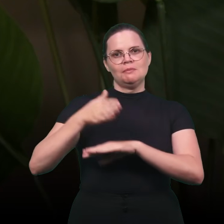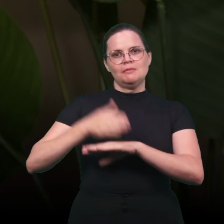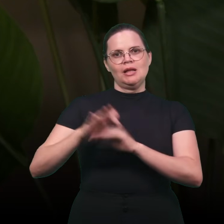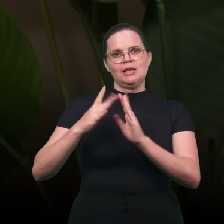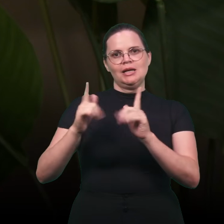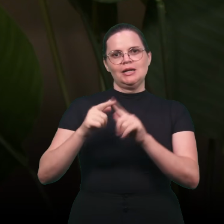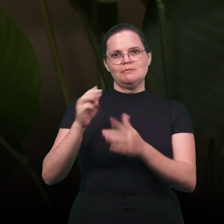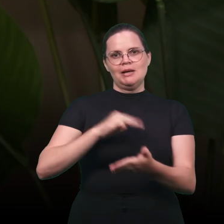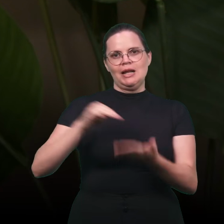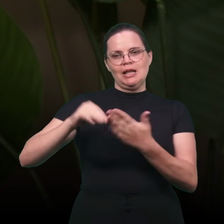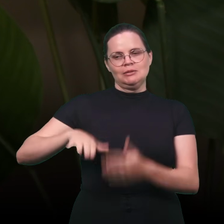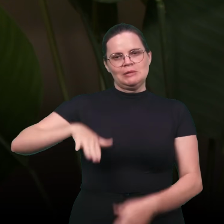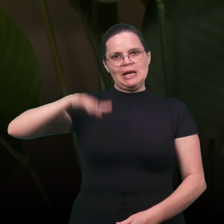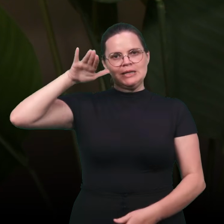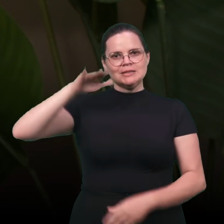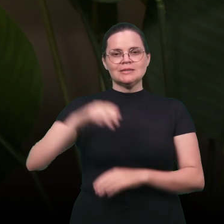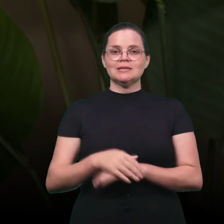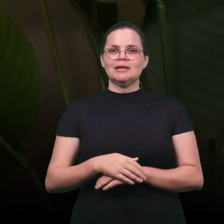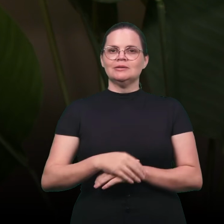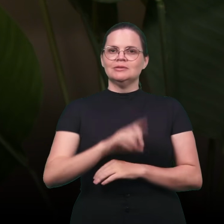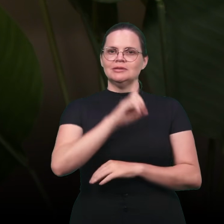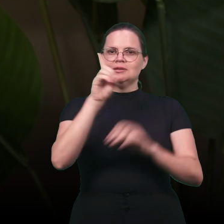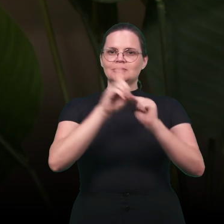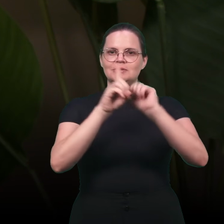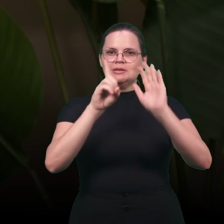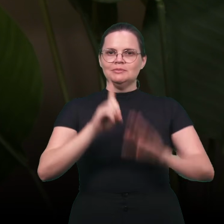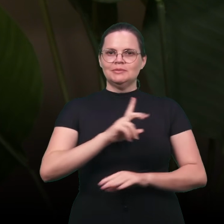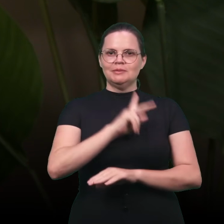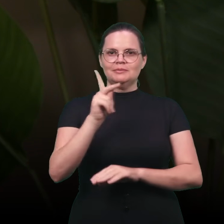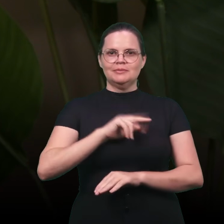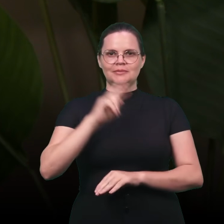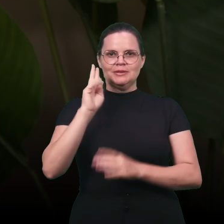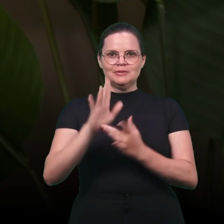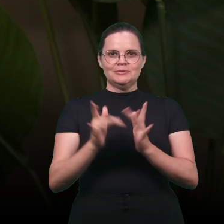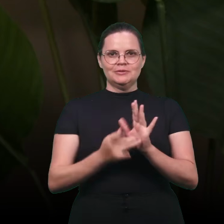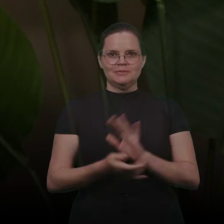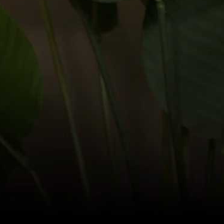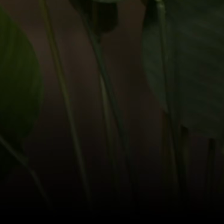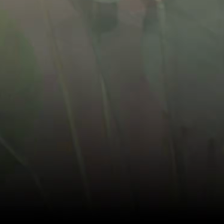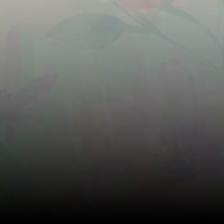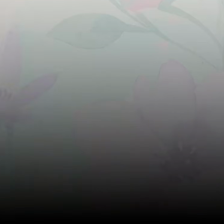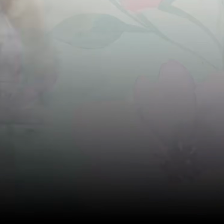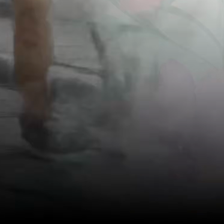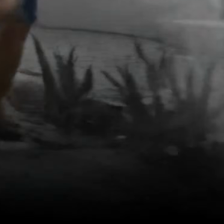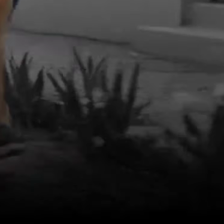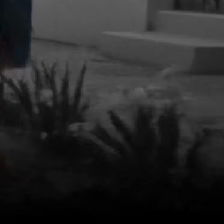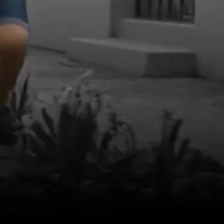Igreja Cristã Maranata. Que Deus abençoe a todos, forte abraço, a paz do Senhor Jesus.